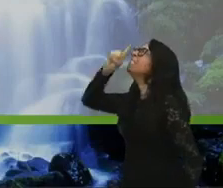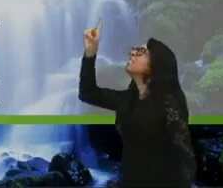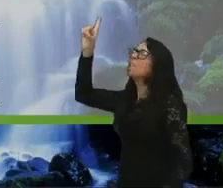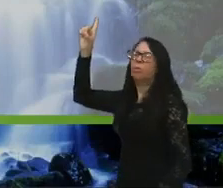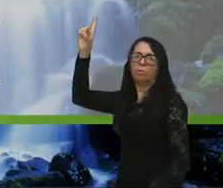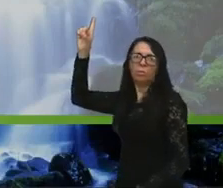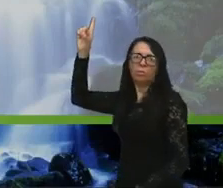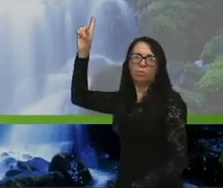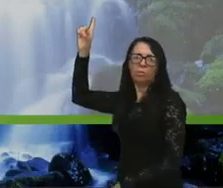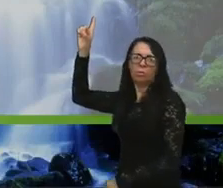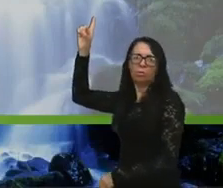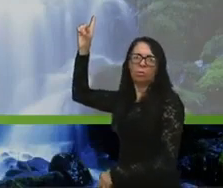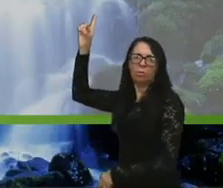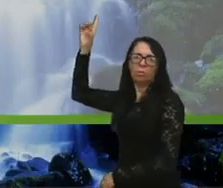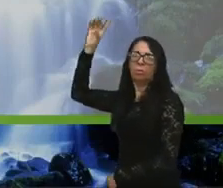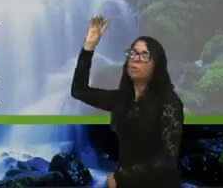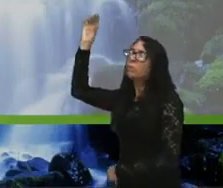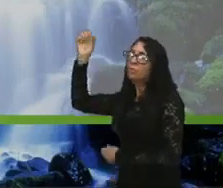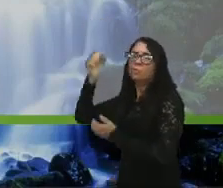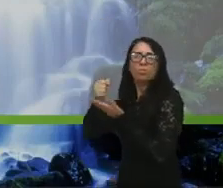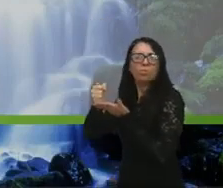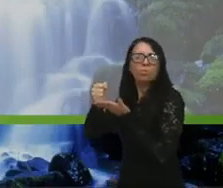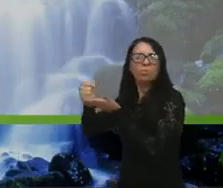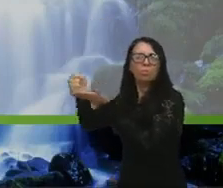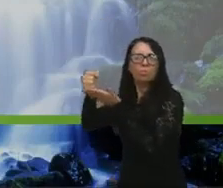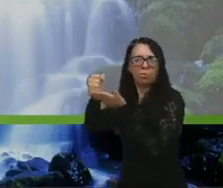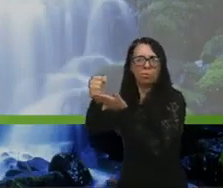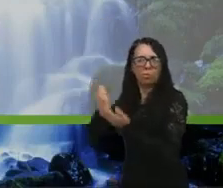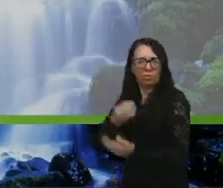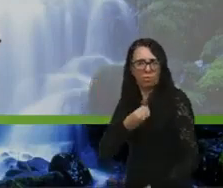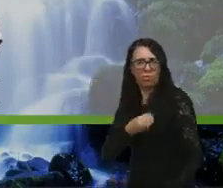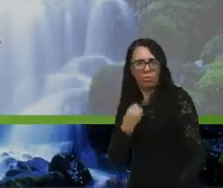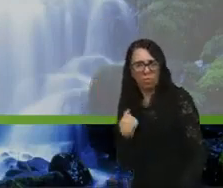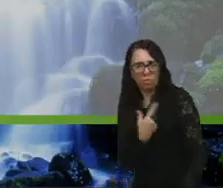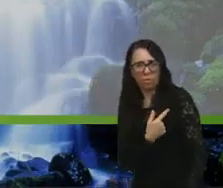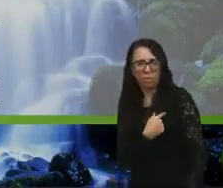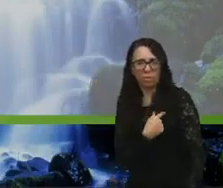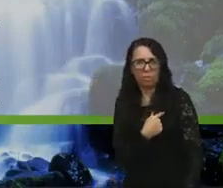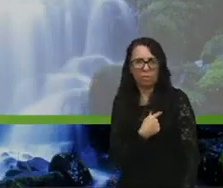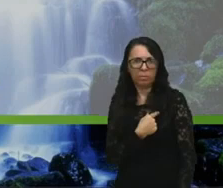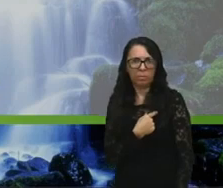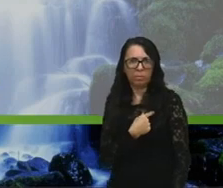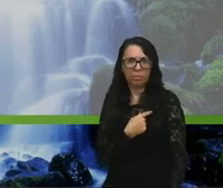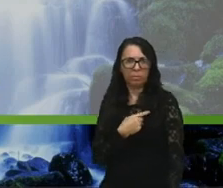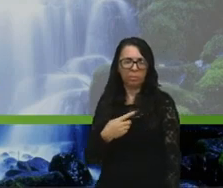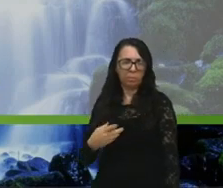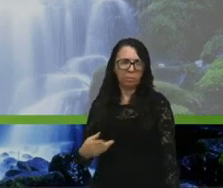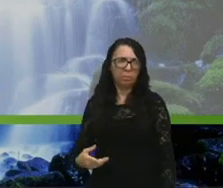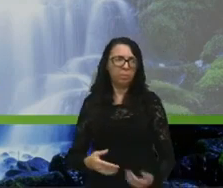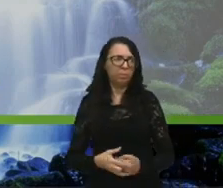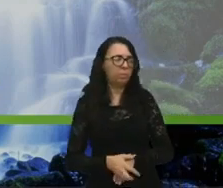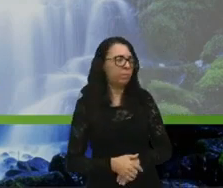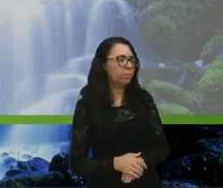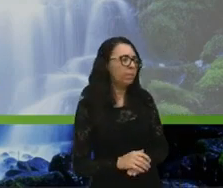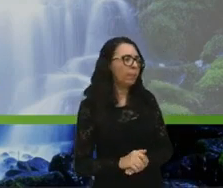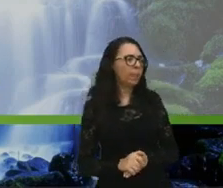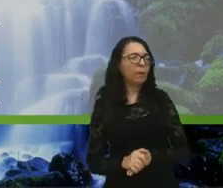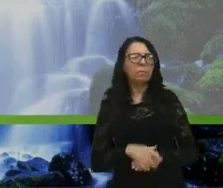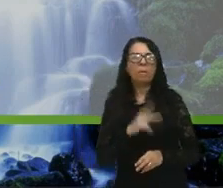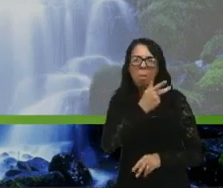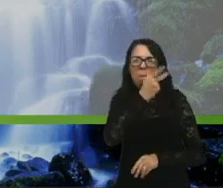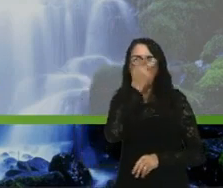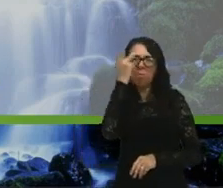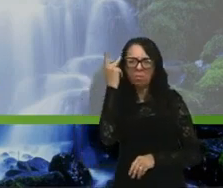diabólicas. Porque faremos de tudo para alcançar sucesso, para